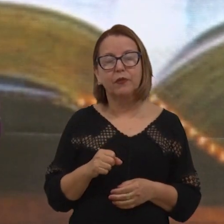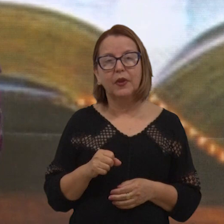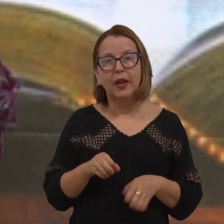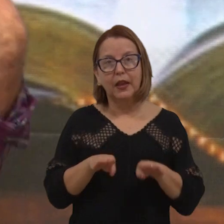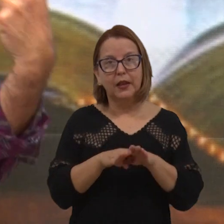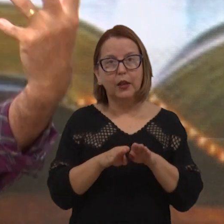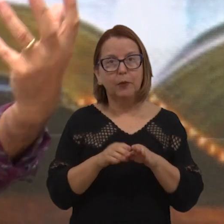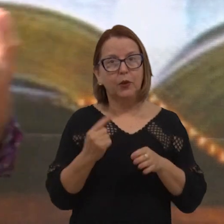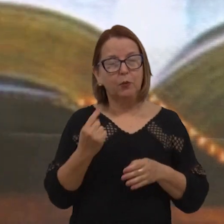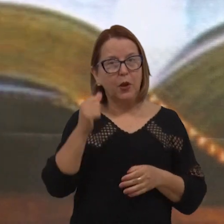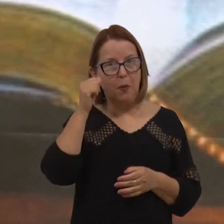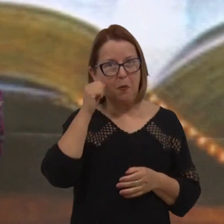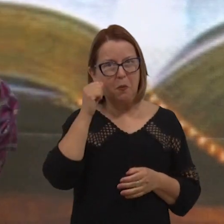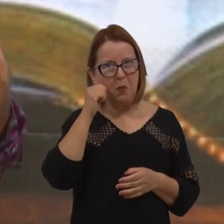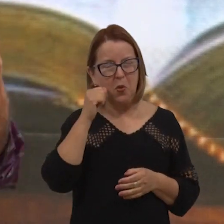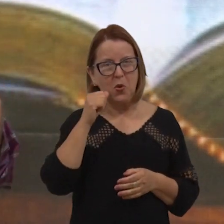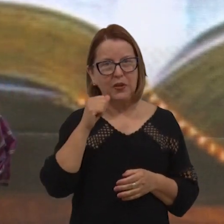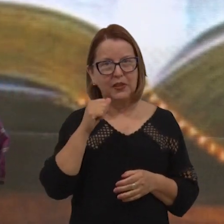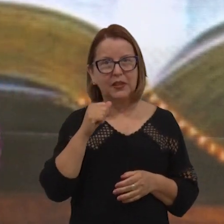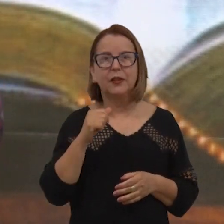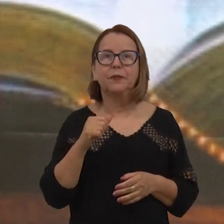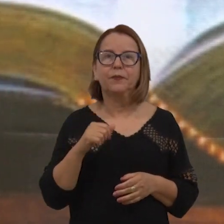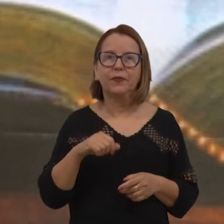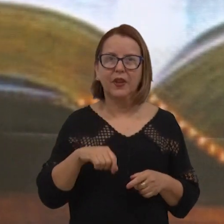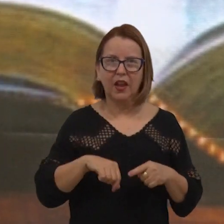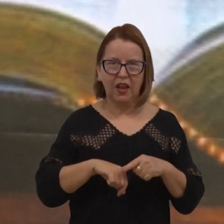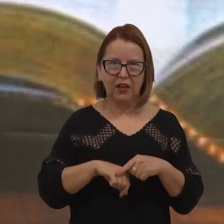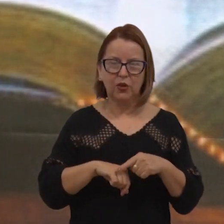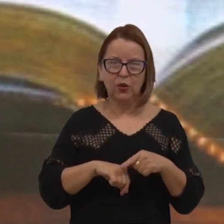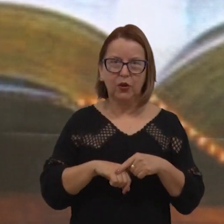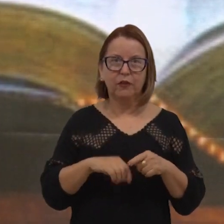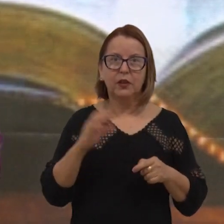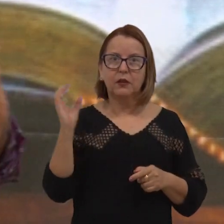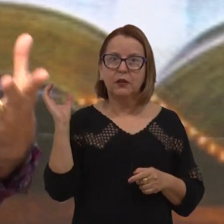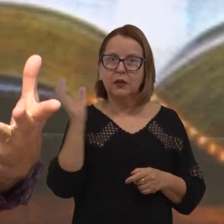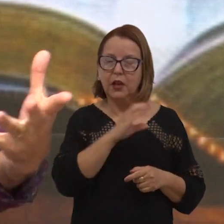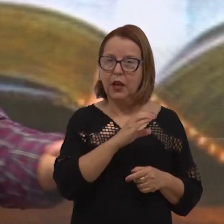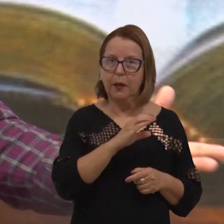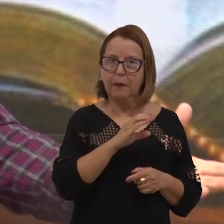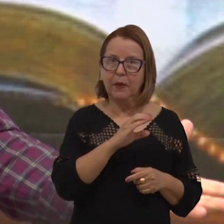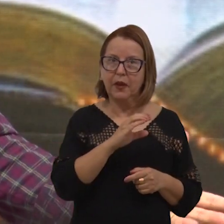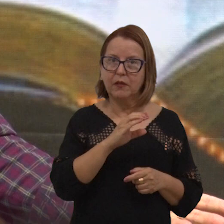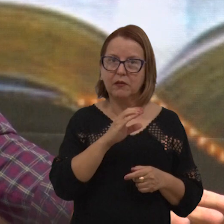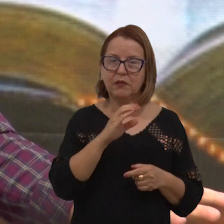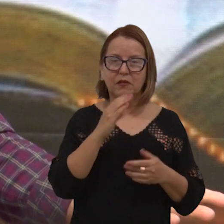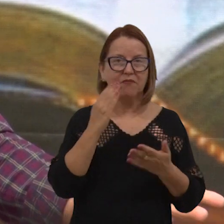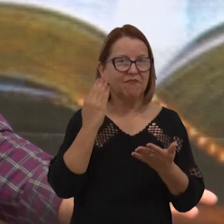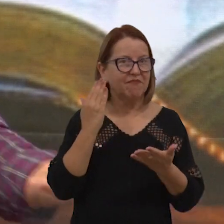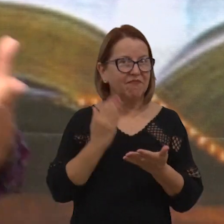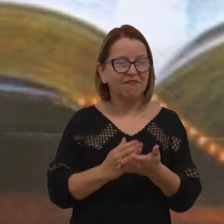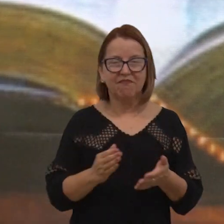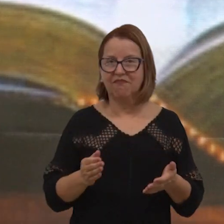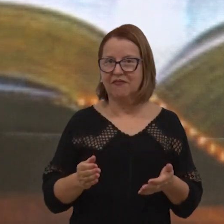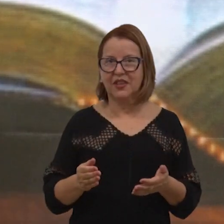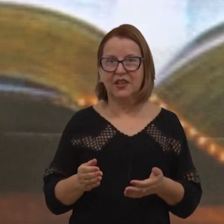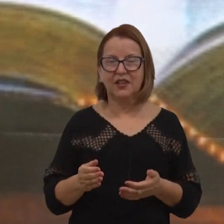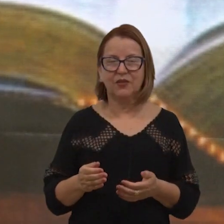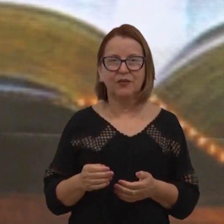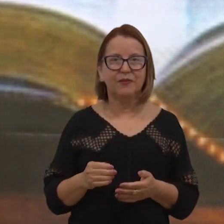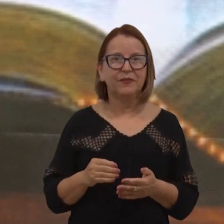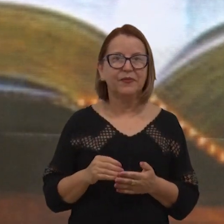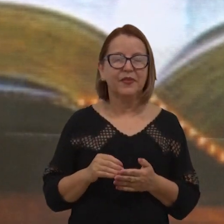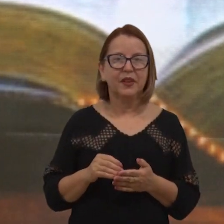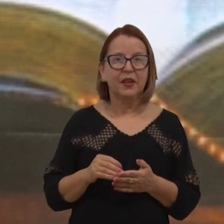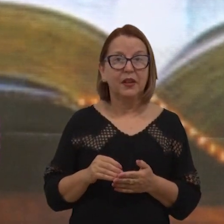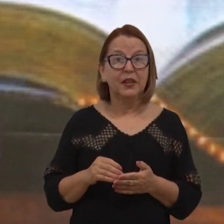estava com os preparativos do casamento tudo pronto, e de repente, abruptamente, esse noivado é interrompido. Como é que ela vai ficar com